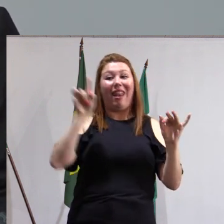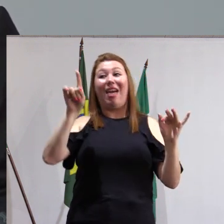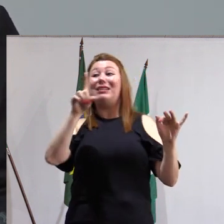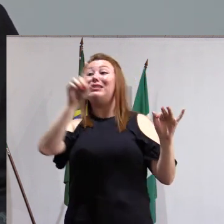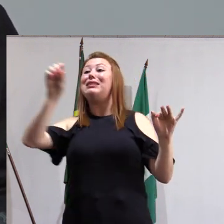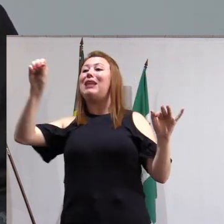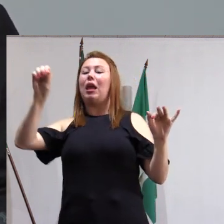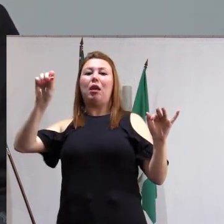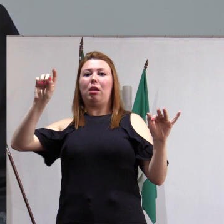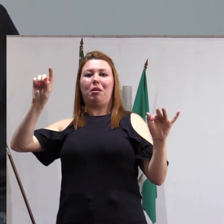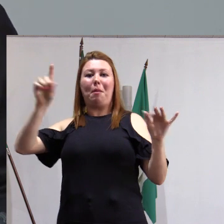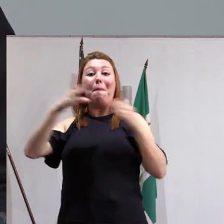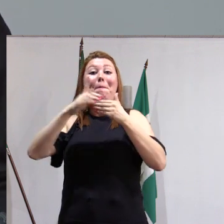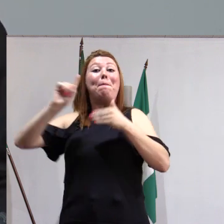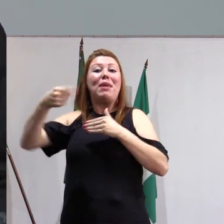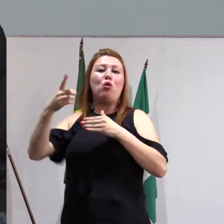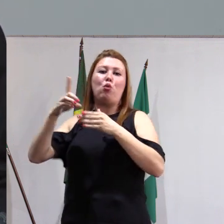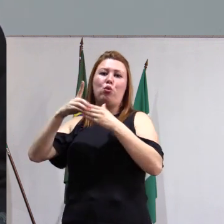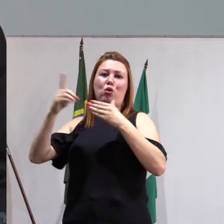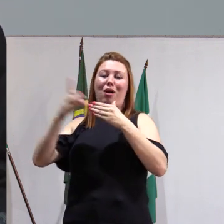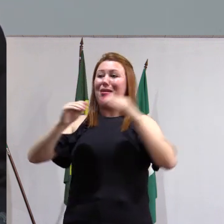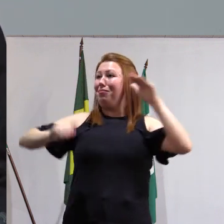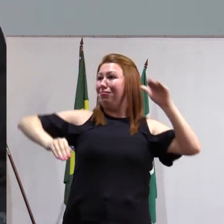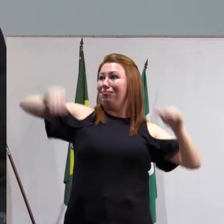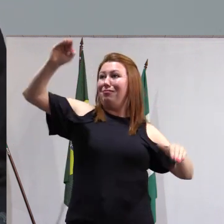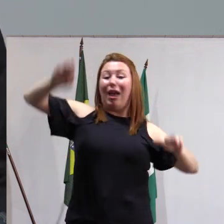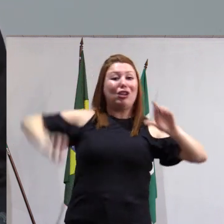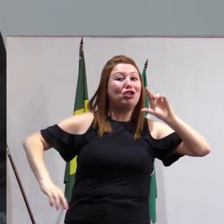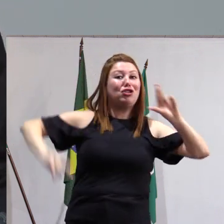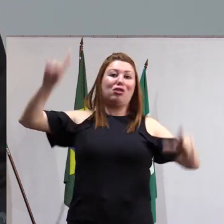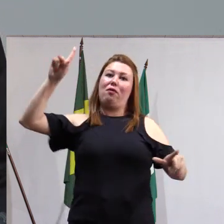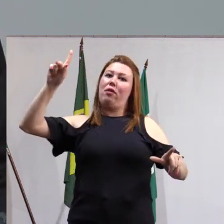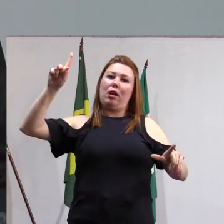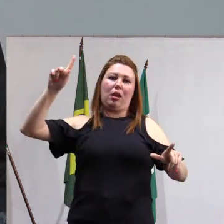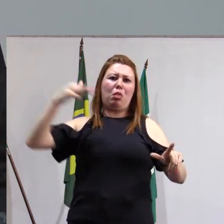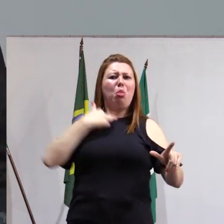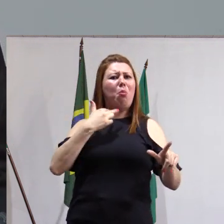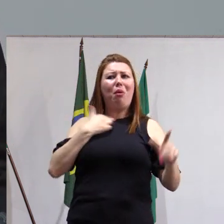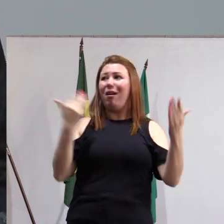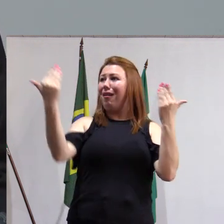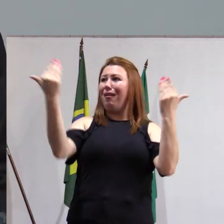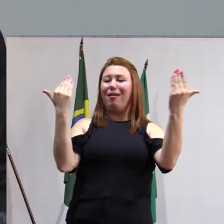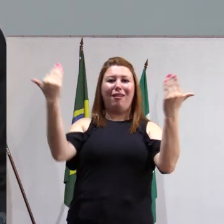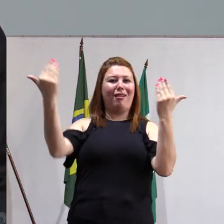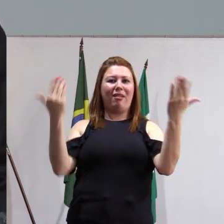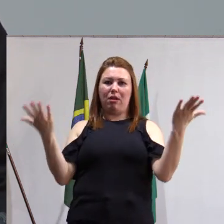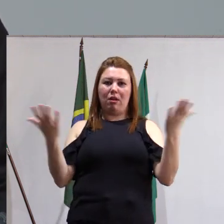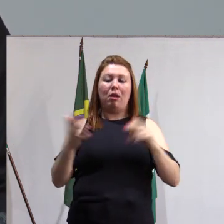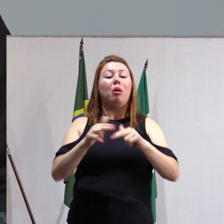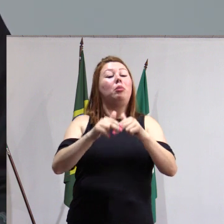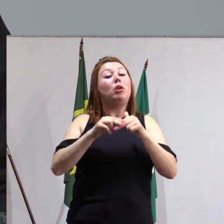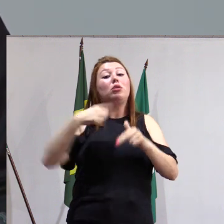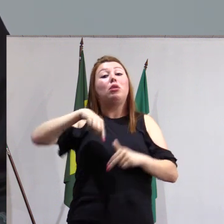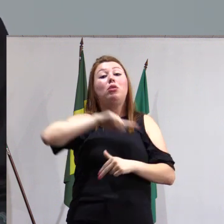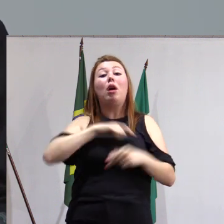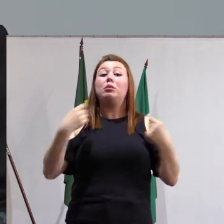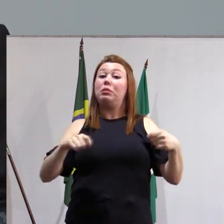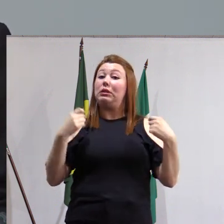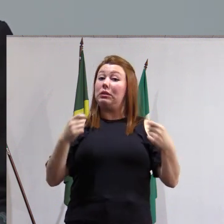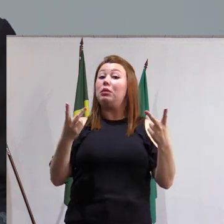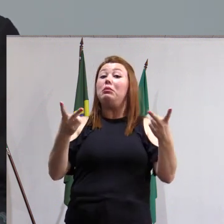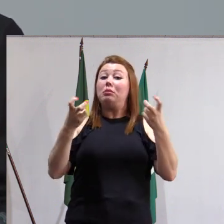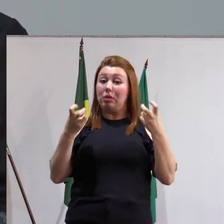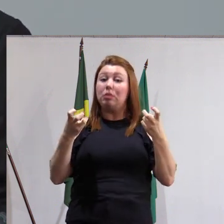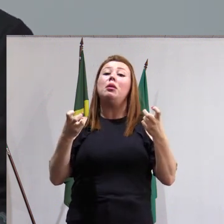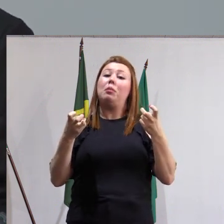a gente comparar sistemas universitários tão diferentes. Tá? Eu acho que a gente tem que ter essa noção, porque, no